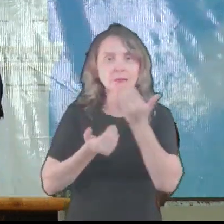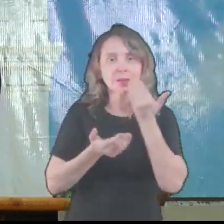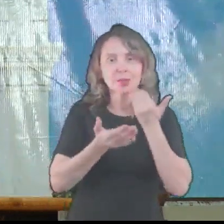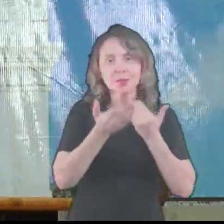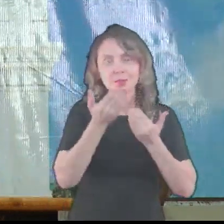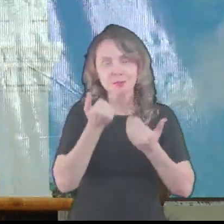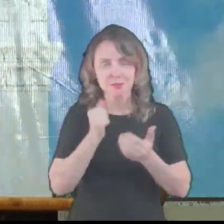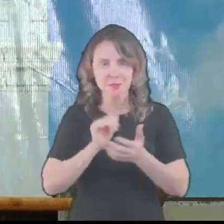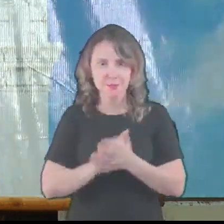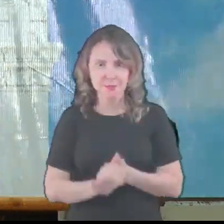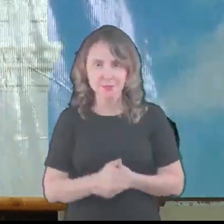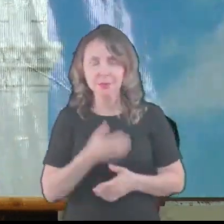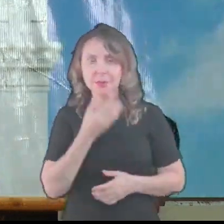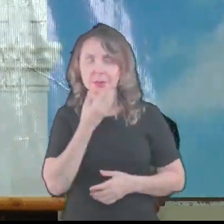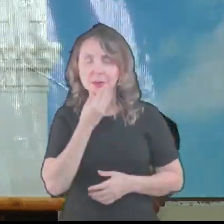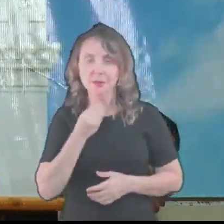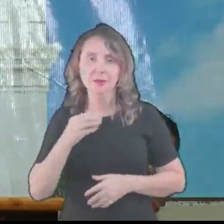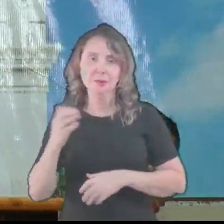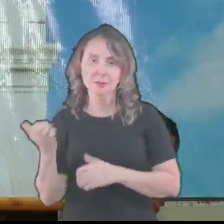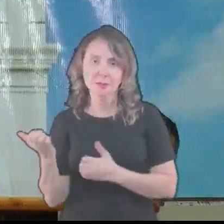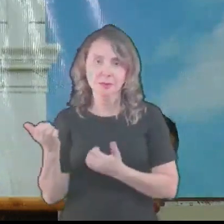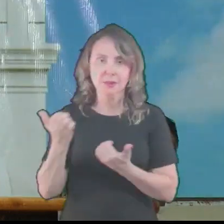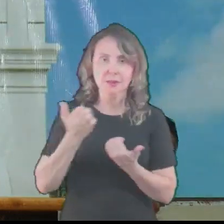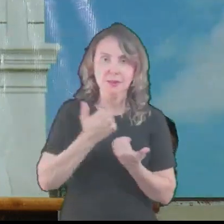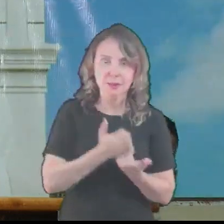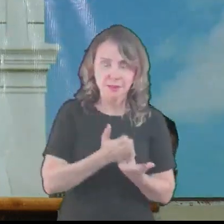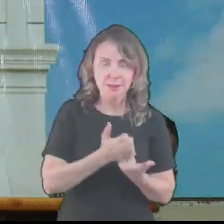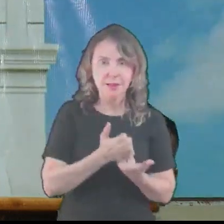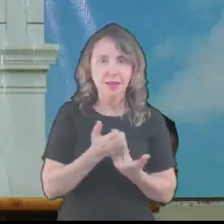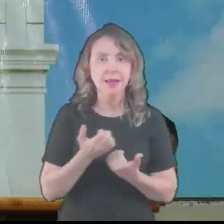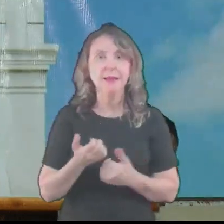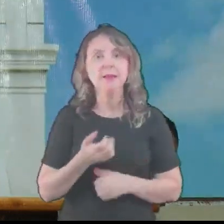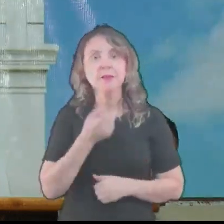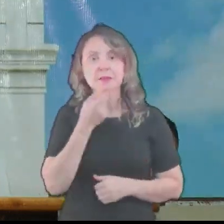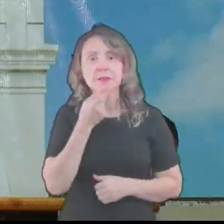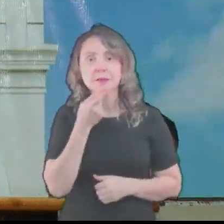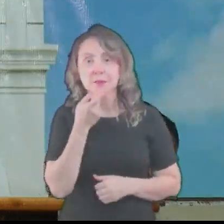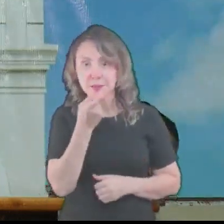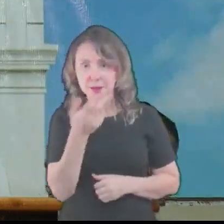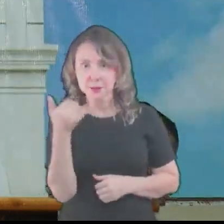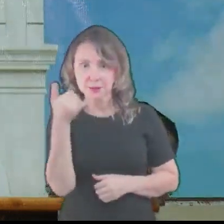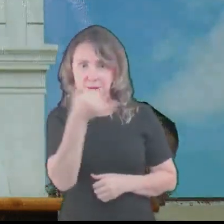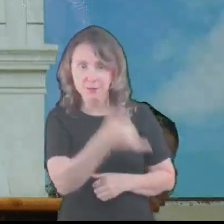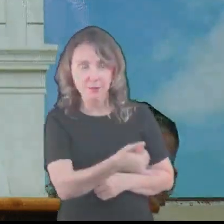Quando Eliseu disse para a viúva: não